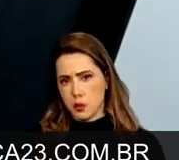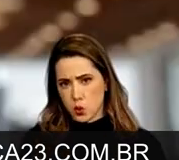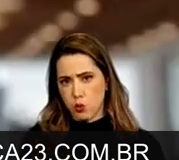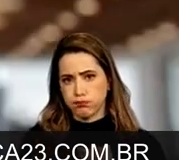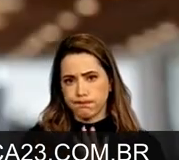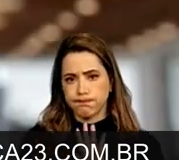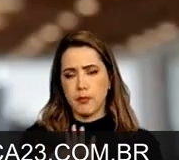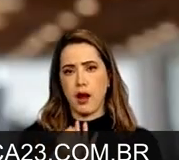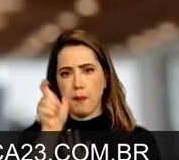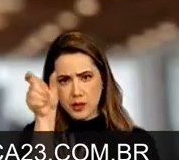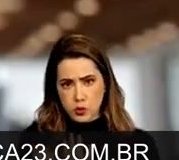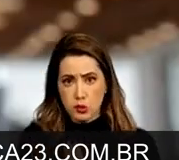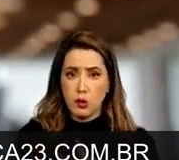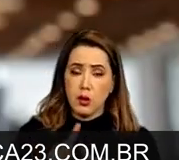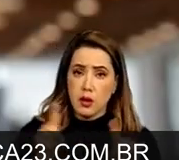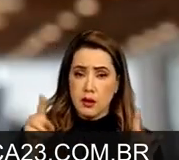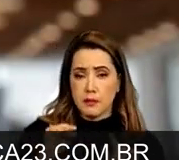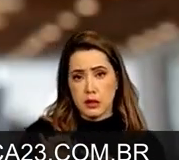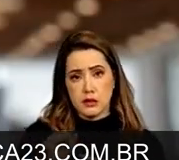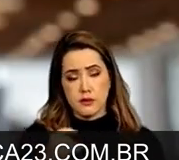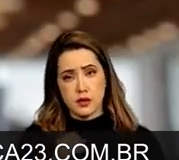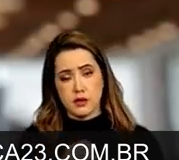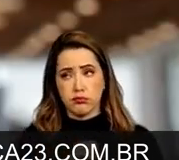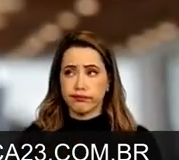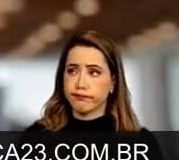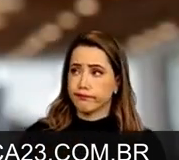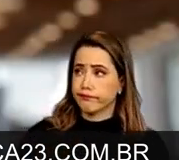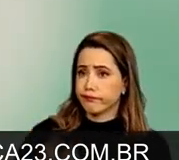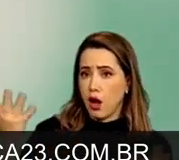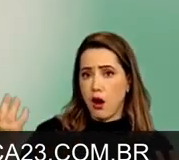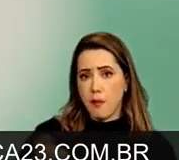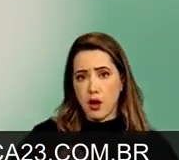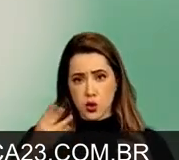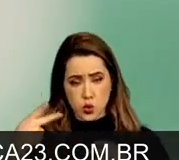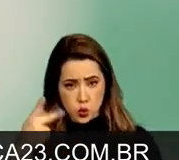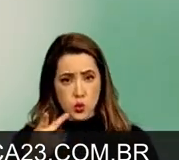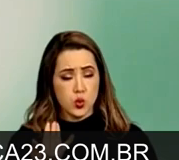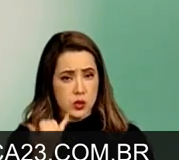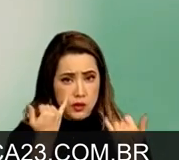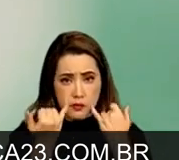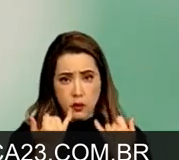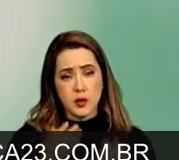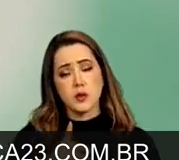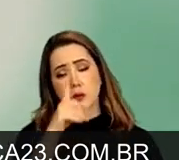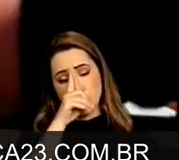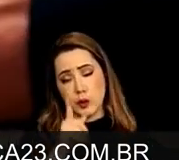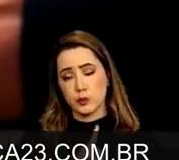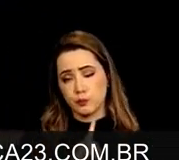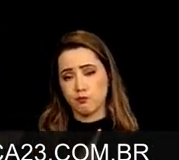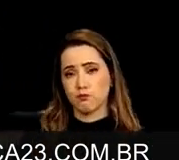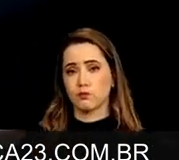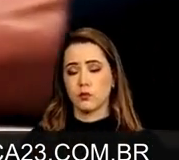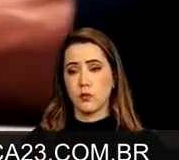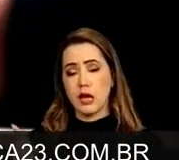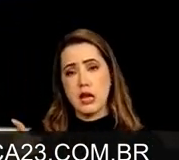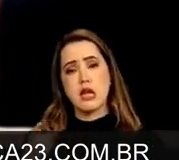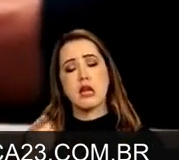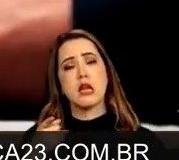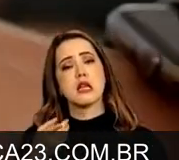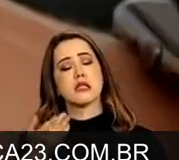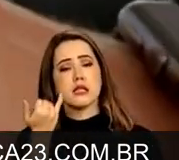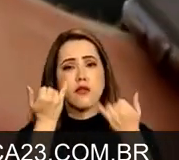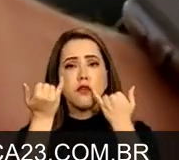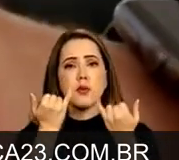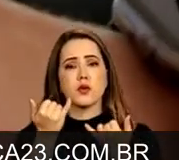pessoa. Quando esse tipo de informação é compartilhada livremente, os riscos são grandes. Esses dados